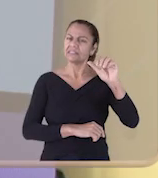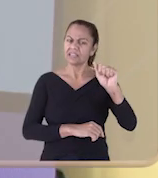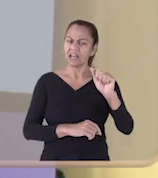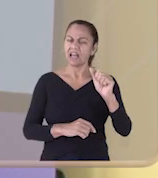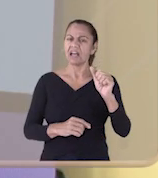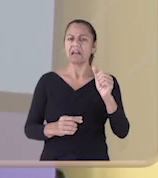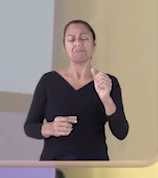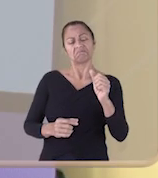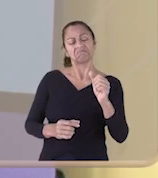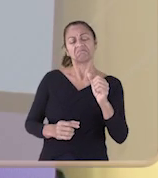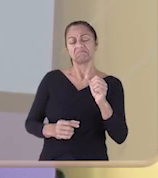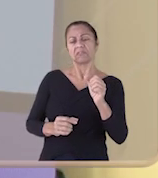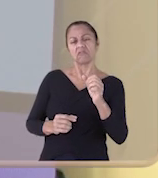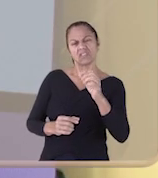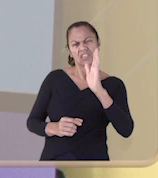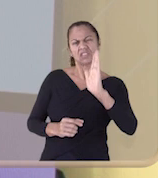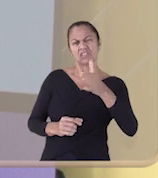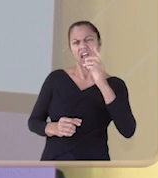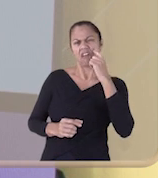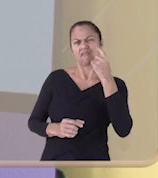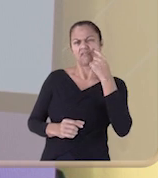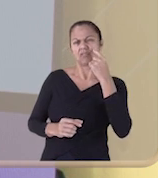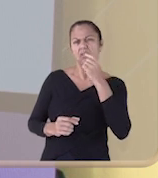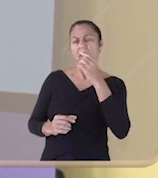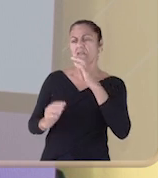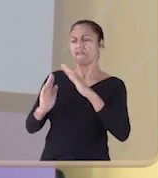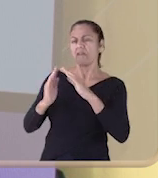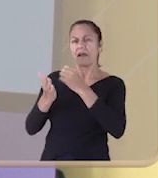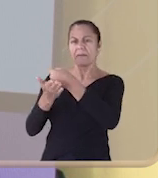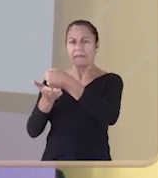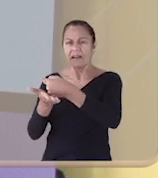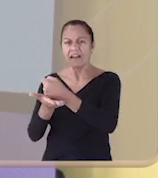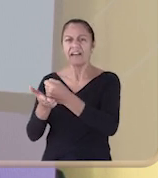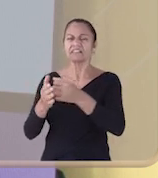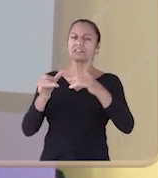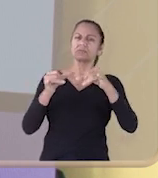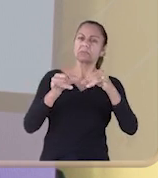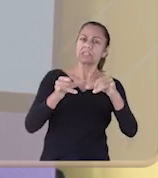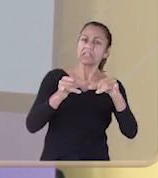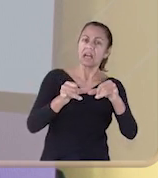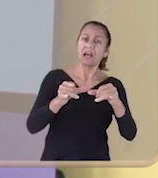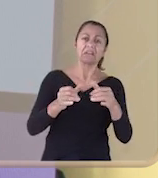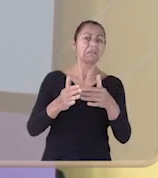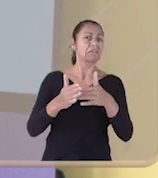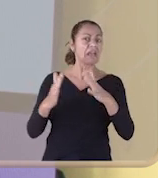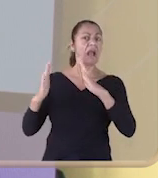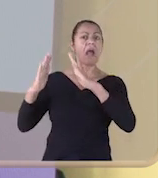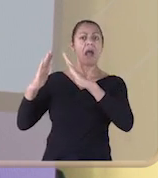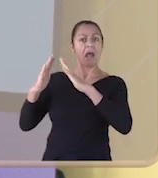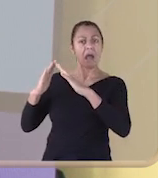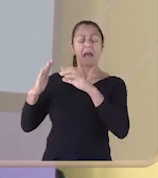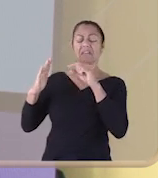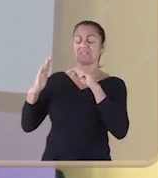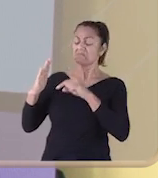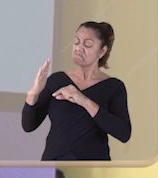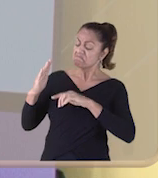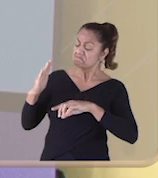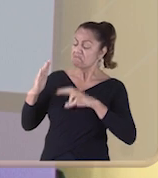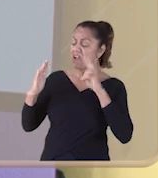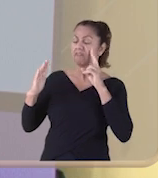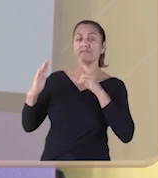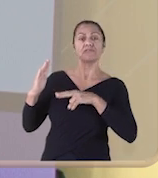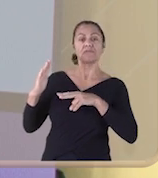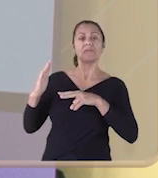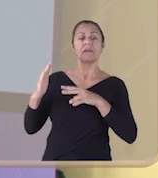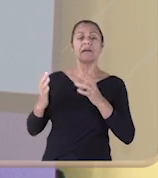visto uma nas farmácias, nos supermercados ou até mesmo em casa. As pessoas comumente falam